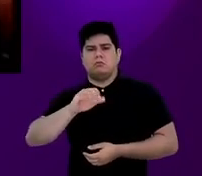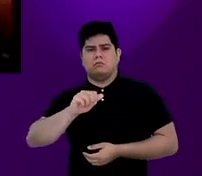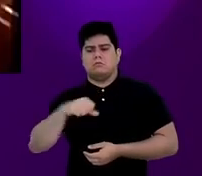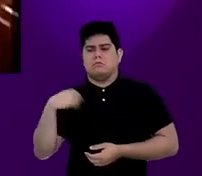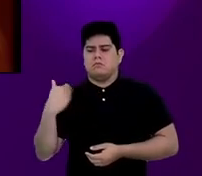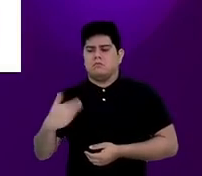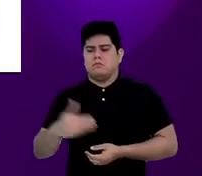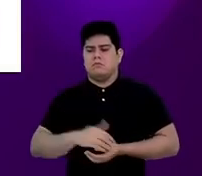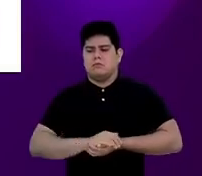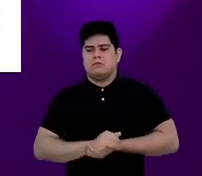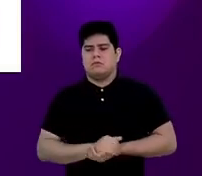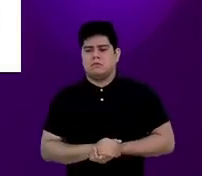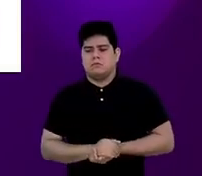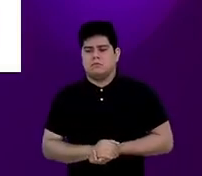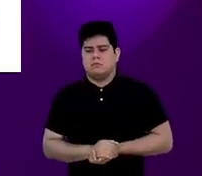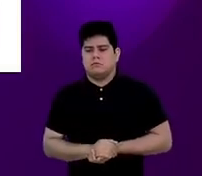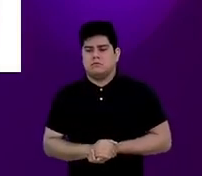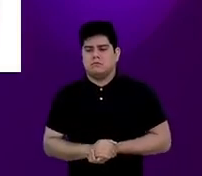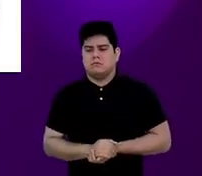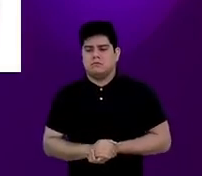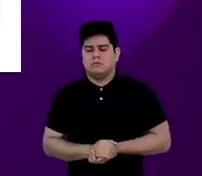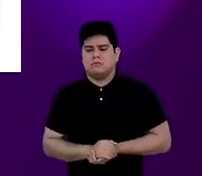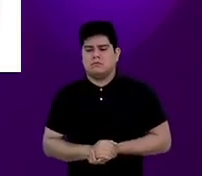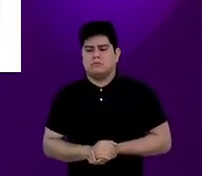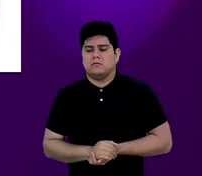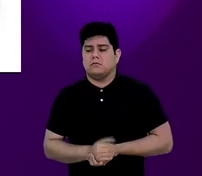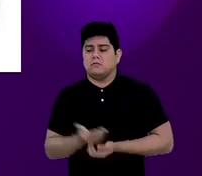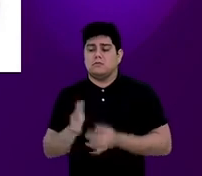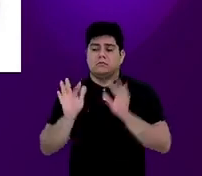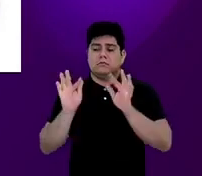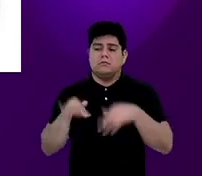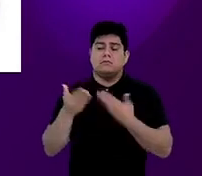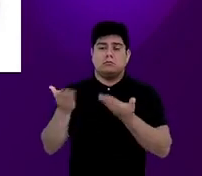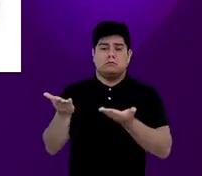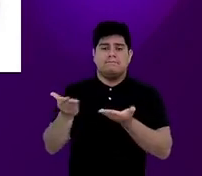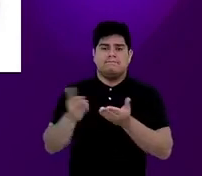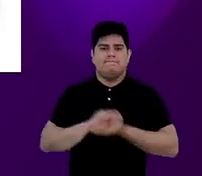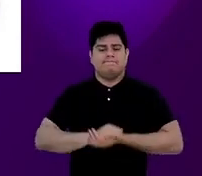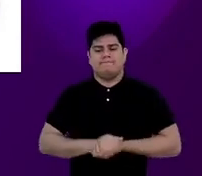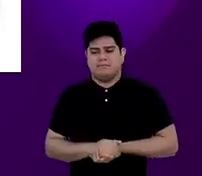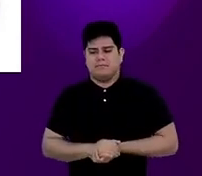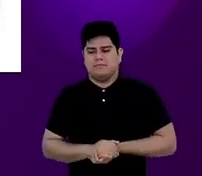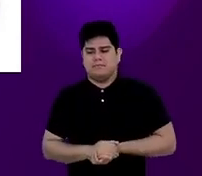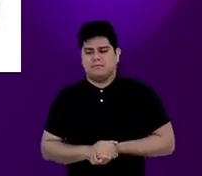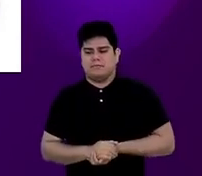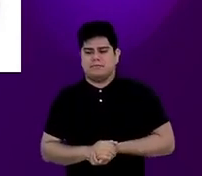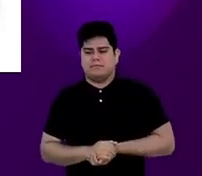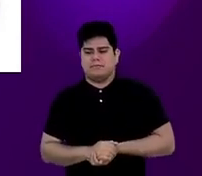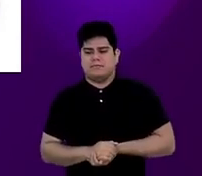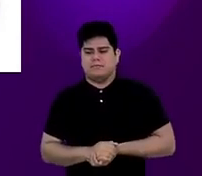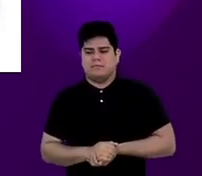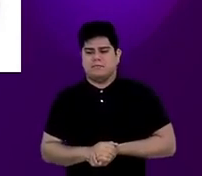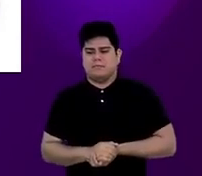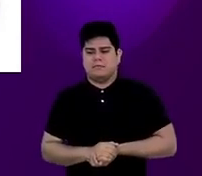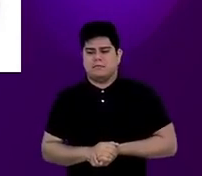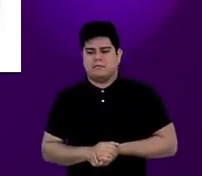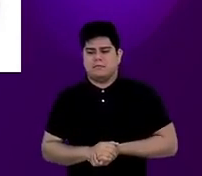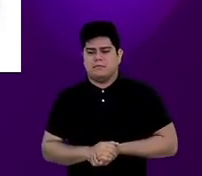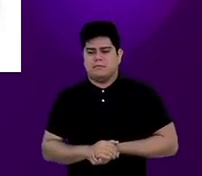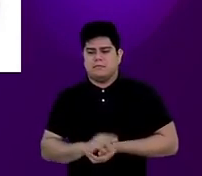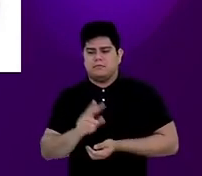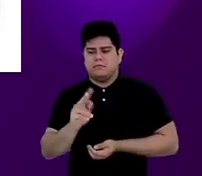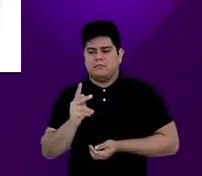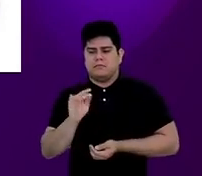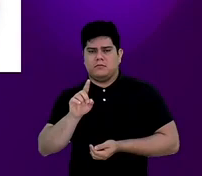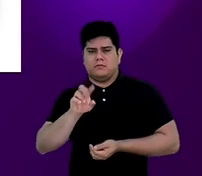frequência. Bom, esse é o resultado final, aqui mostrando aqui que esse paciente não tem nenhuma hidronefrose, esse é do